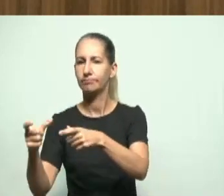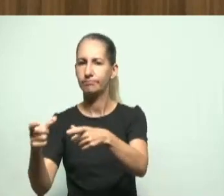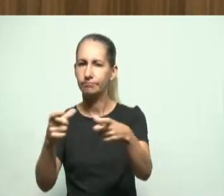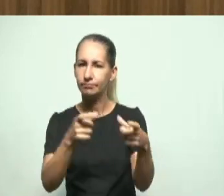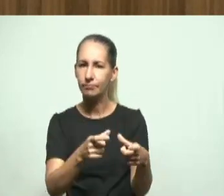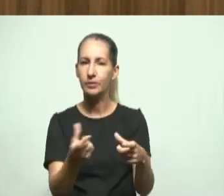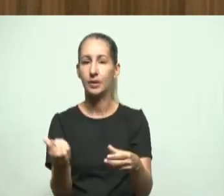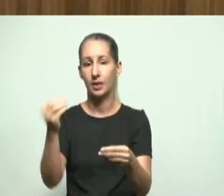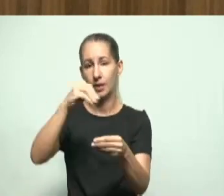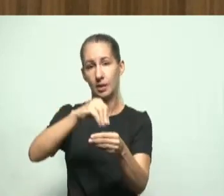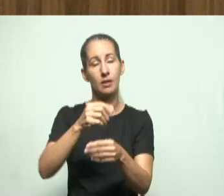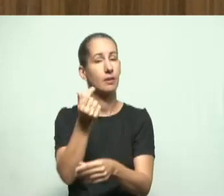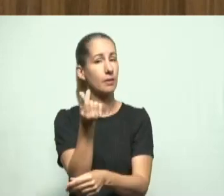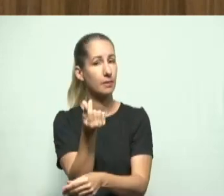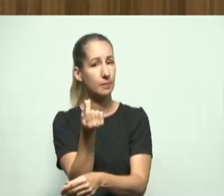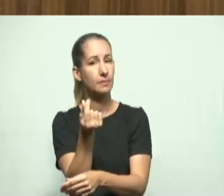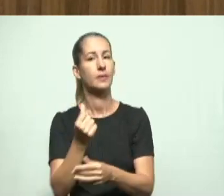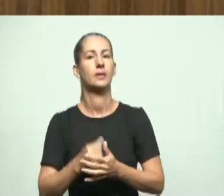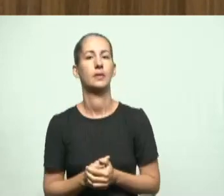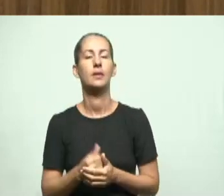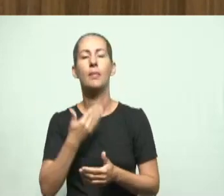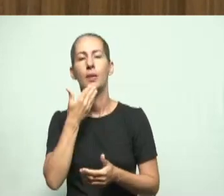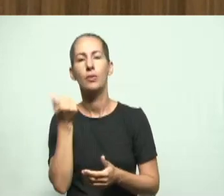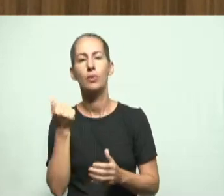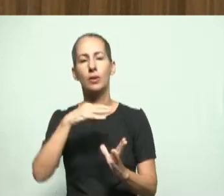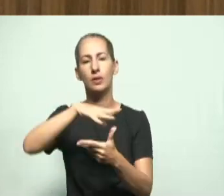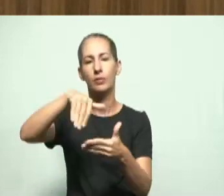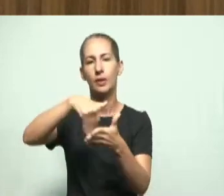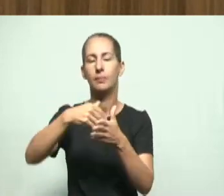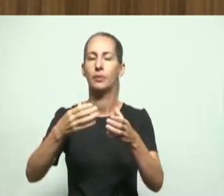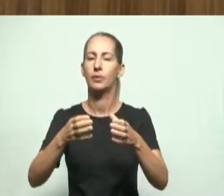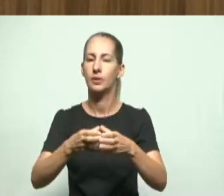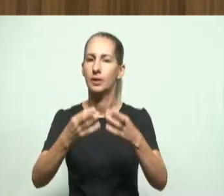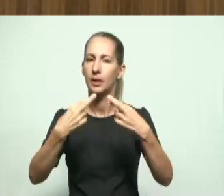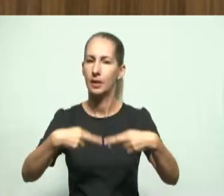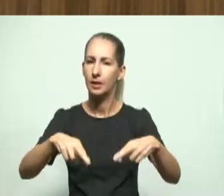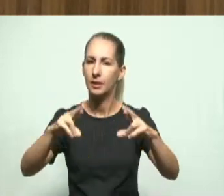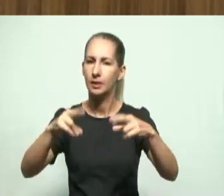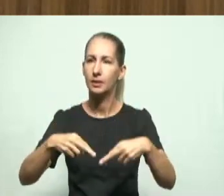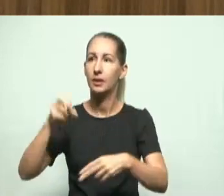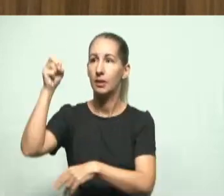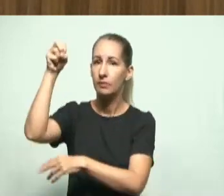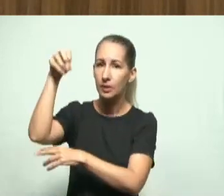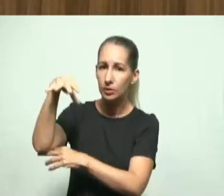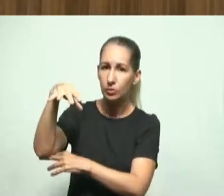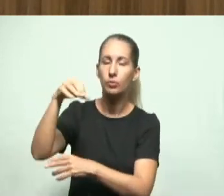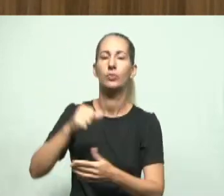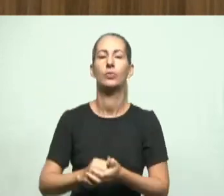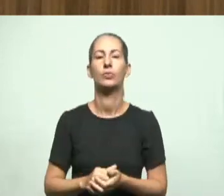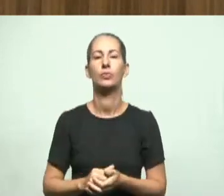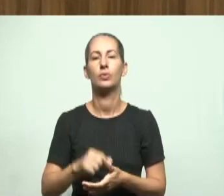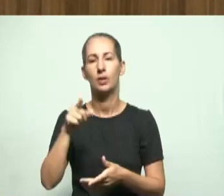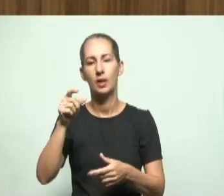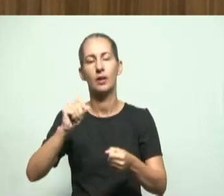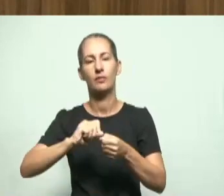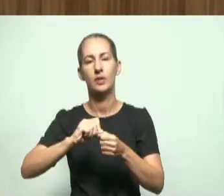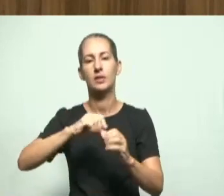Colocamos emendas para a melhoria do campo da Ridinha, foi colocado o refletor, fizemos a arena de futebol lá da